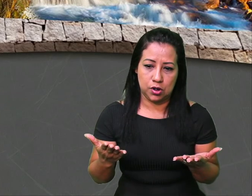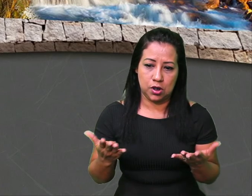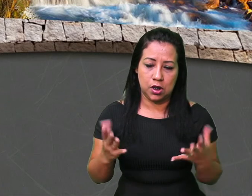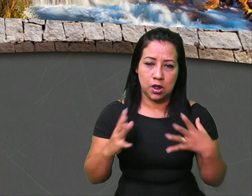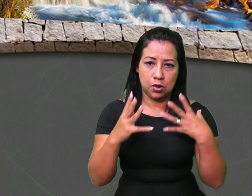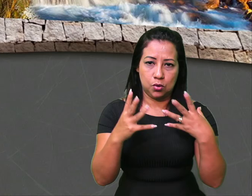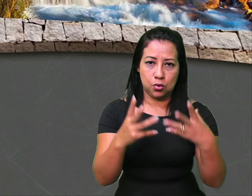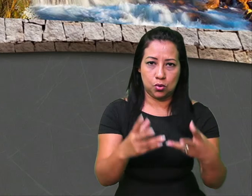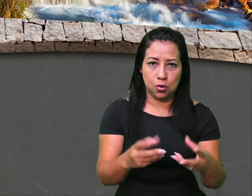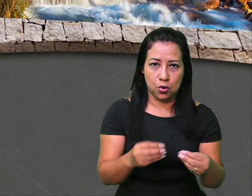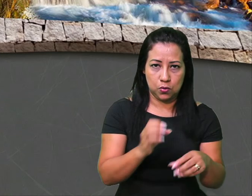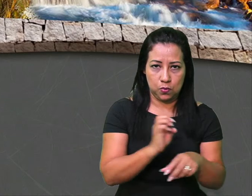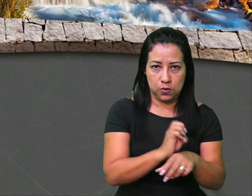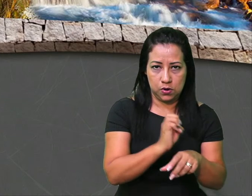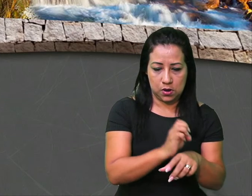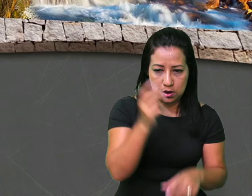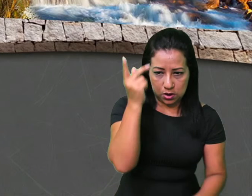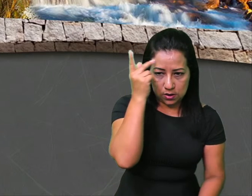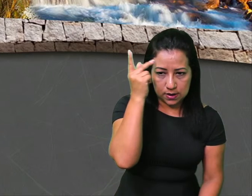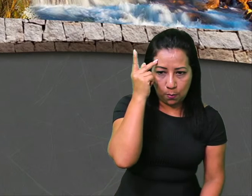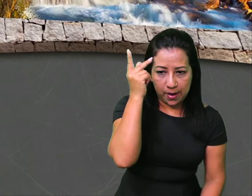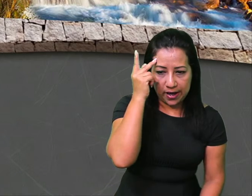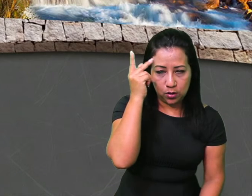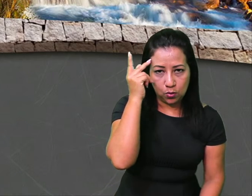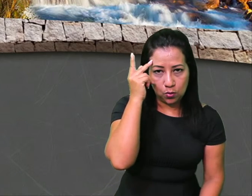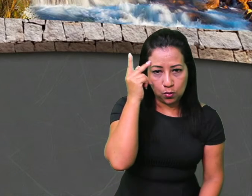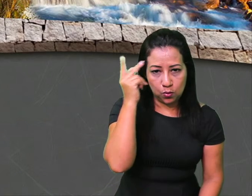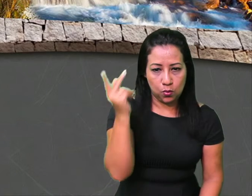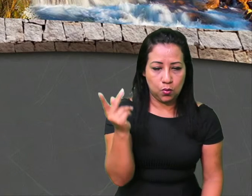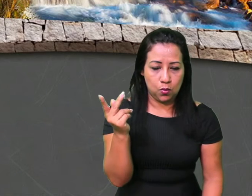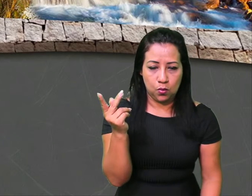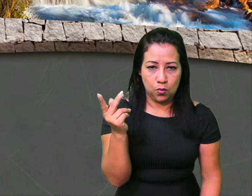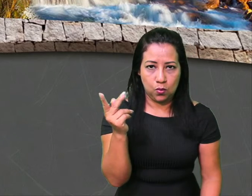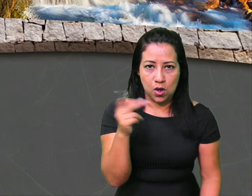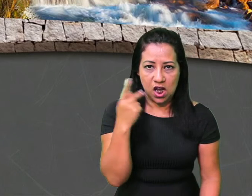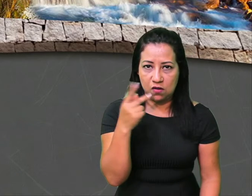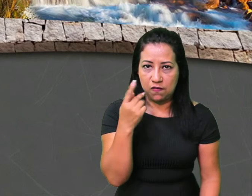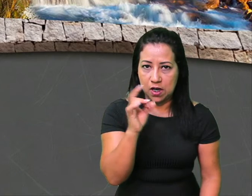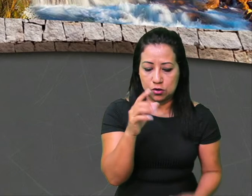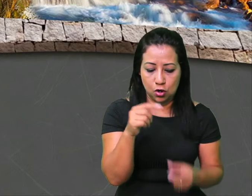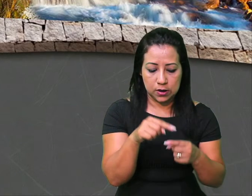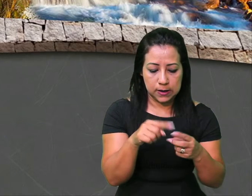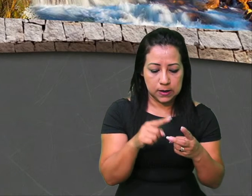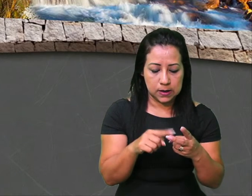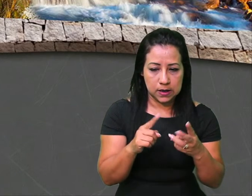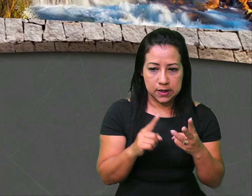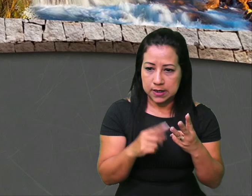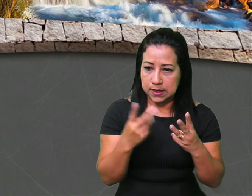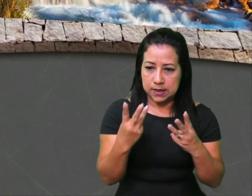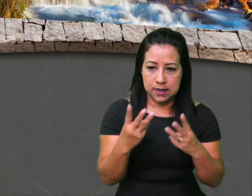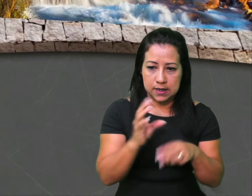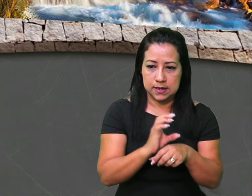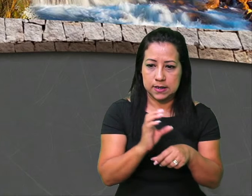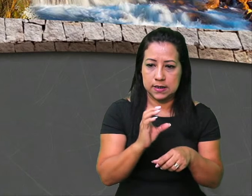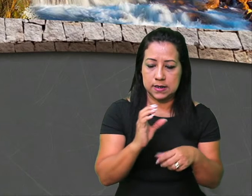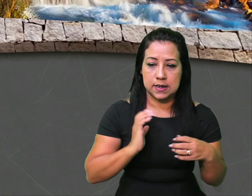todo o estado de São Paulo, eu não falei mais só três cidades não, tá? Eu falei todo o estado de São